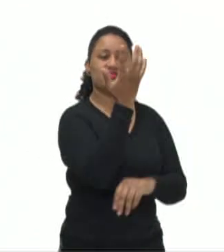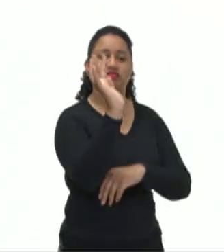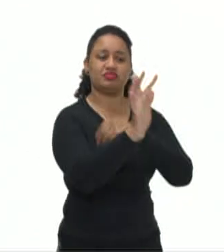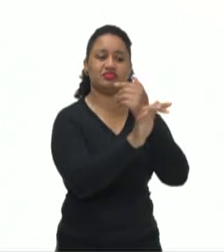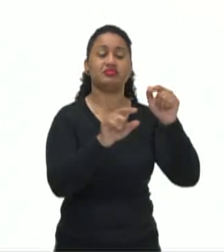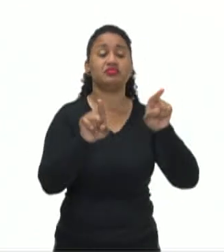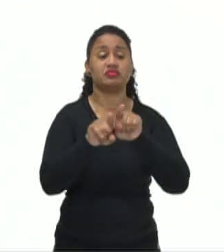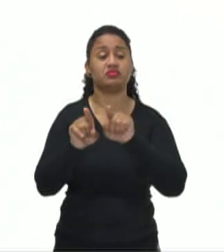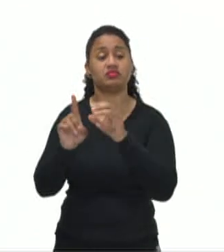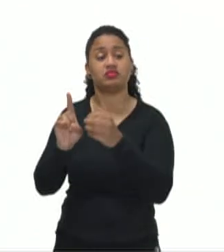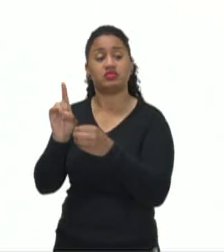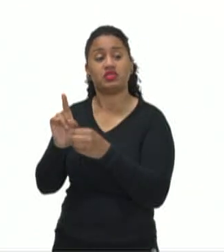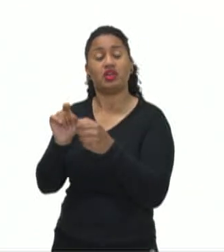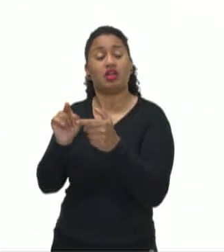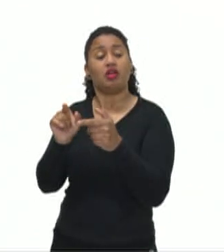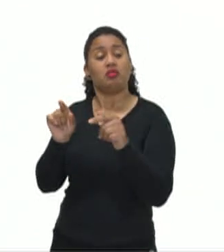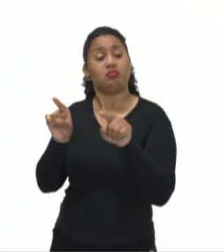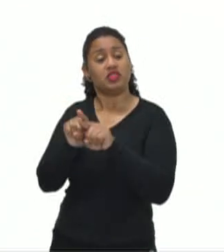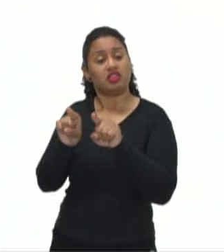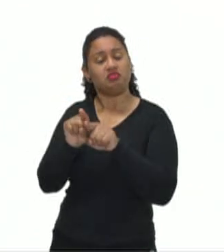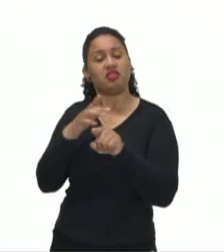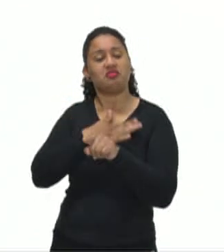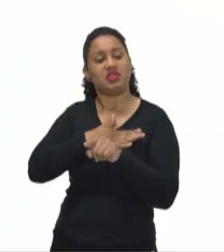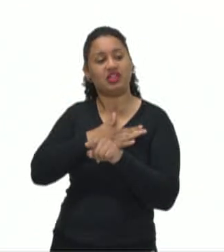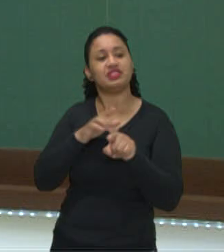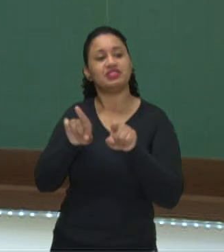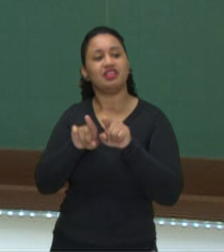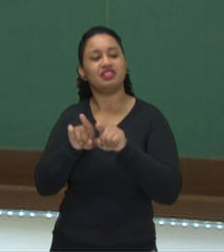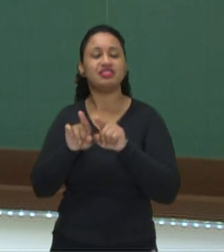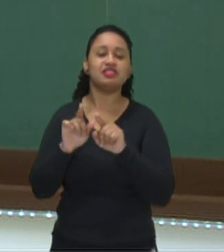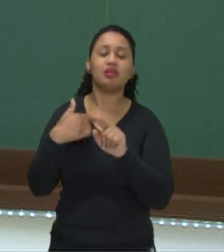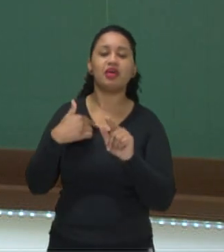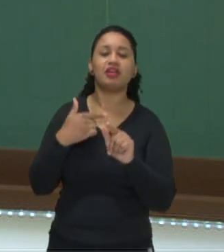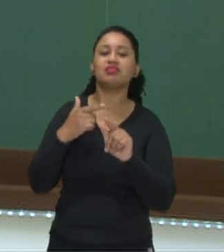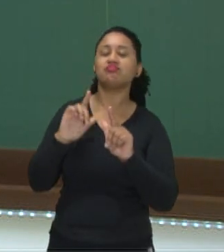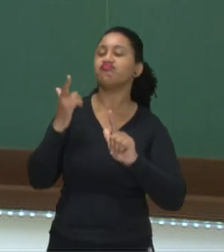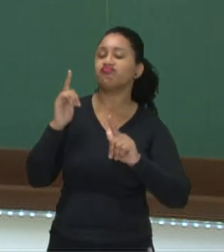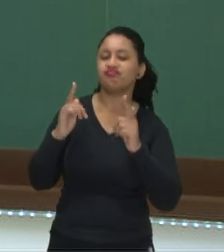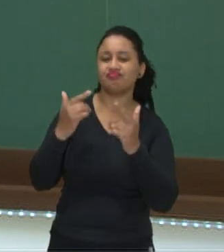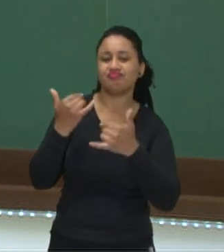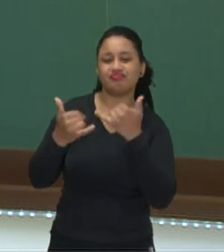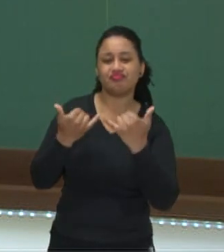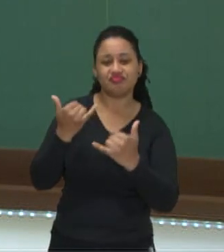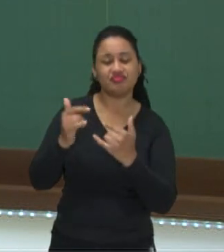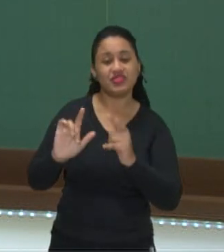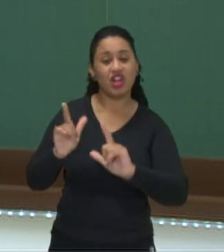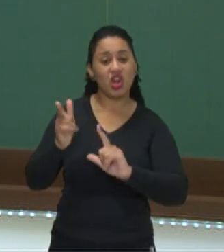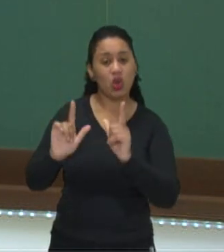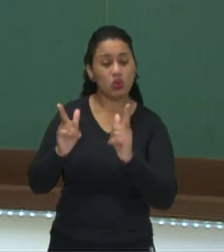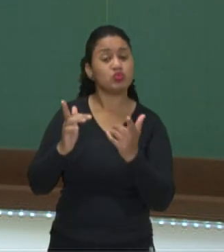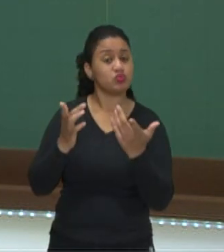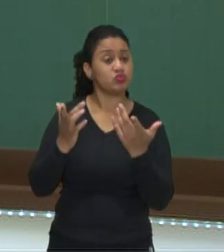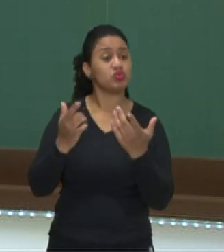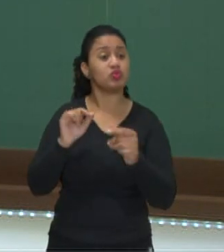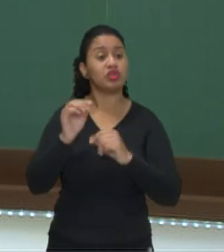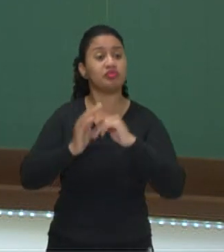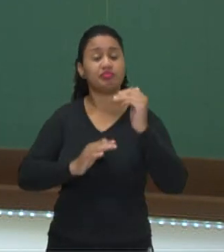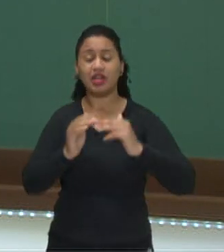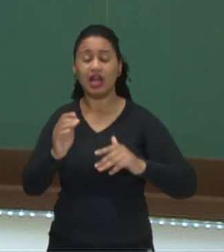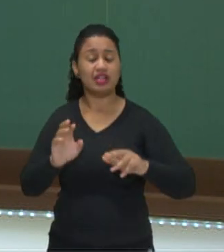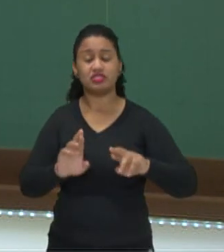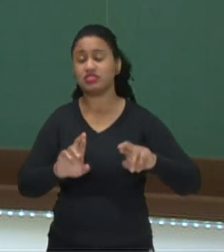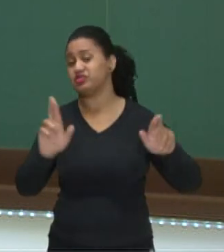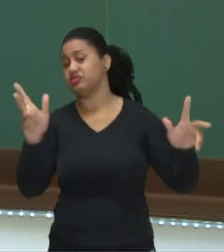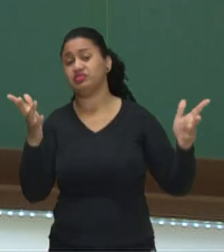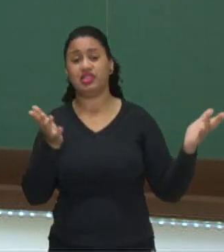lúdico. Então, se vocês observarem pela imagem ali da menininha, né, são práticas que elas saem do cotidiano. Como assim